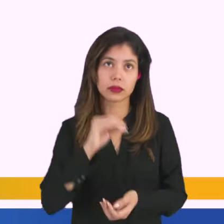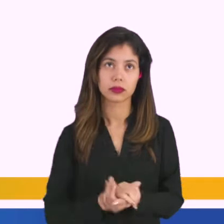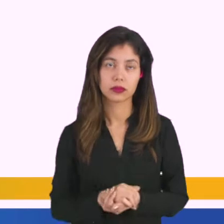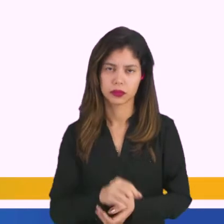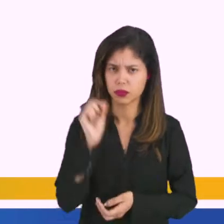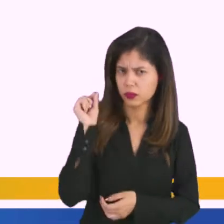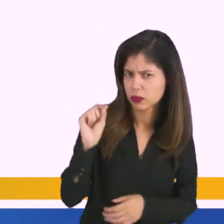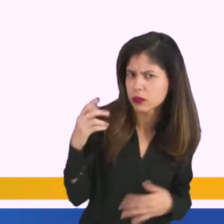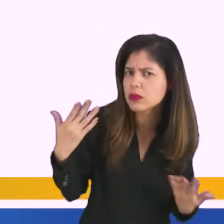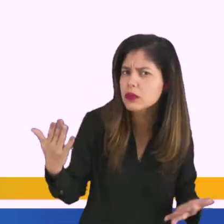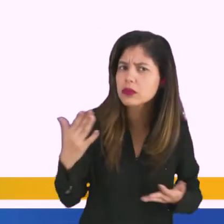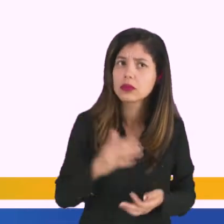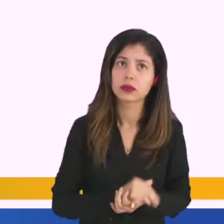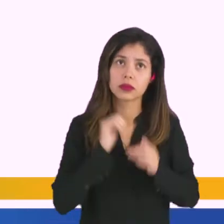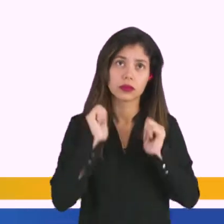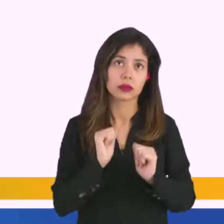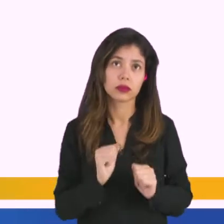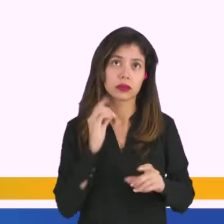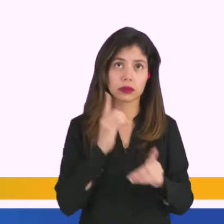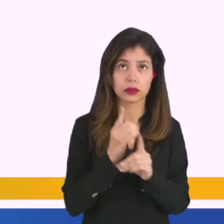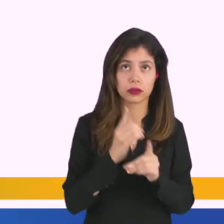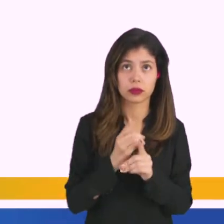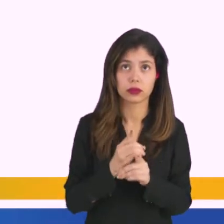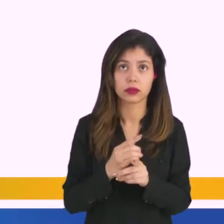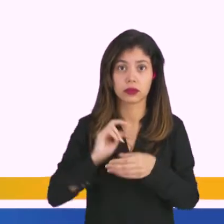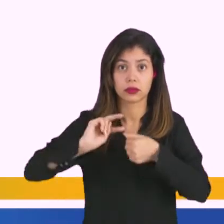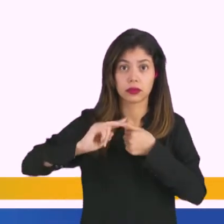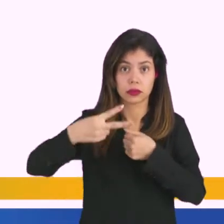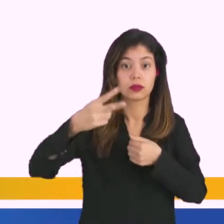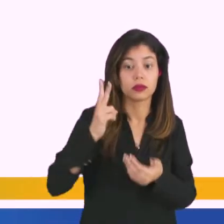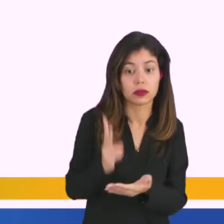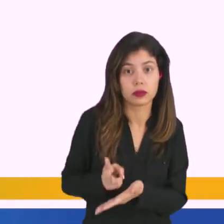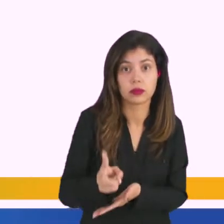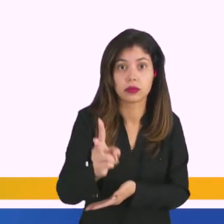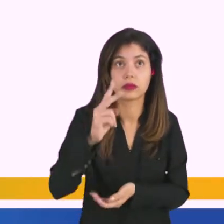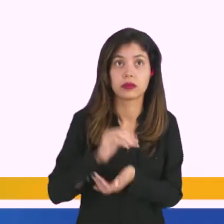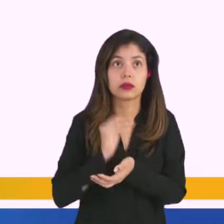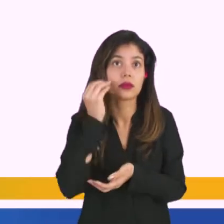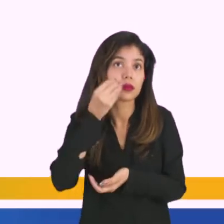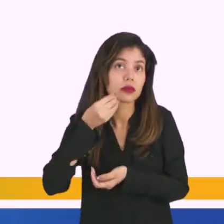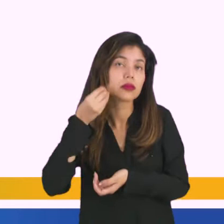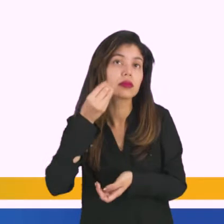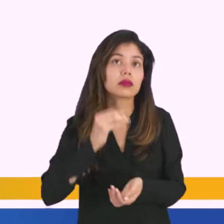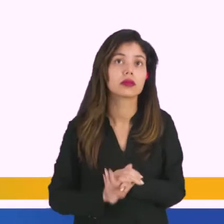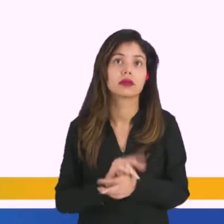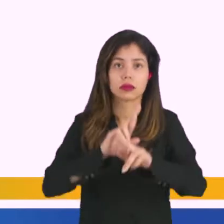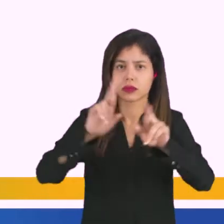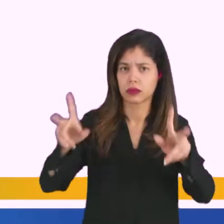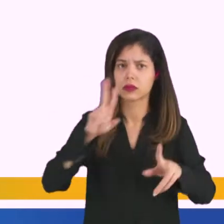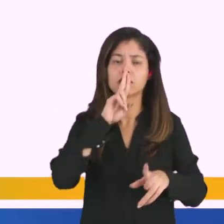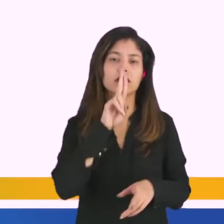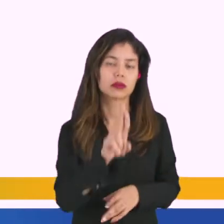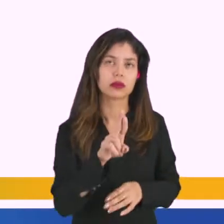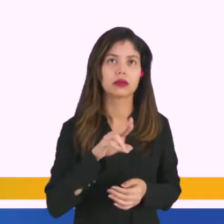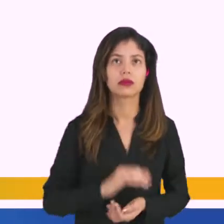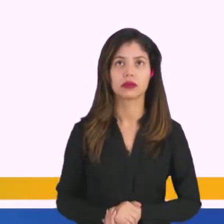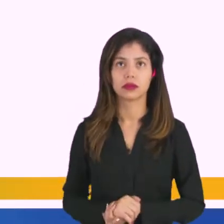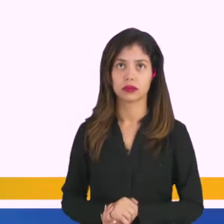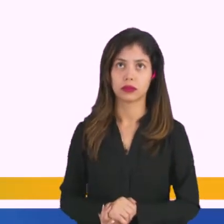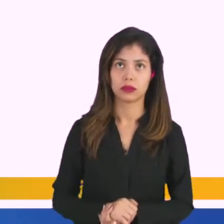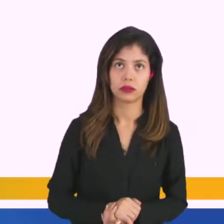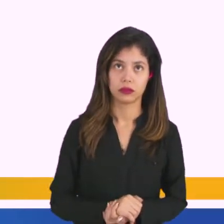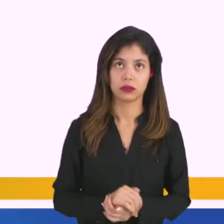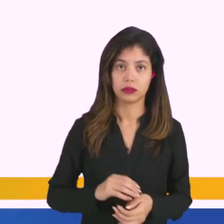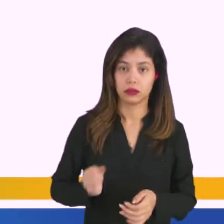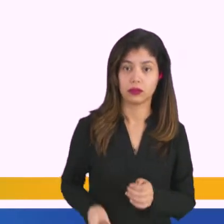O que é um experimento aleatório? Ele pode ser definido como uma ocorrência ou uma experiência que pode ter diferentes